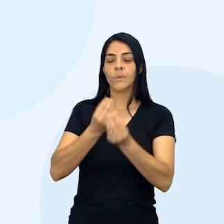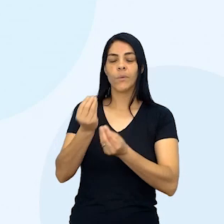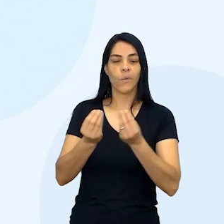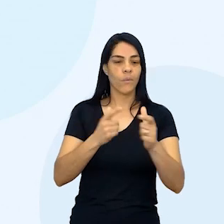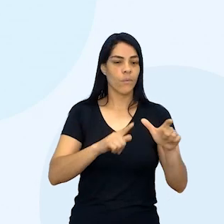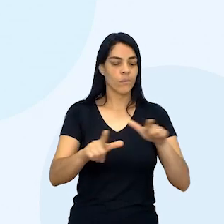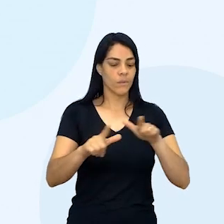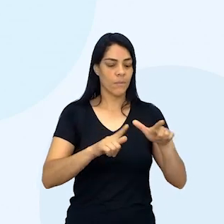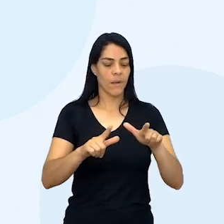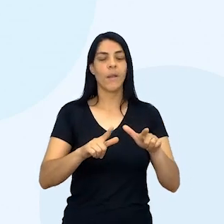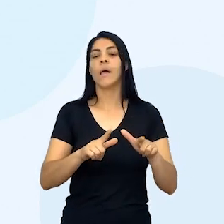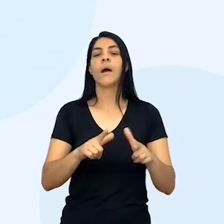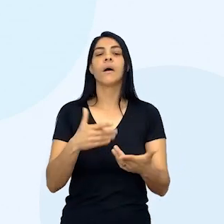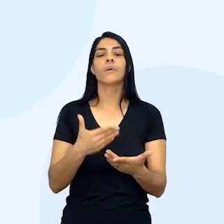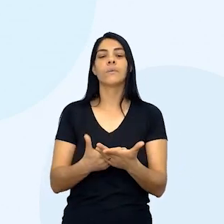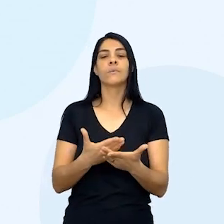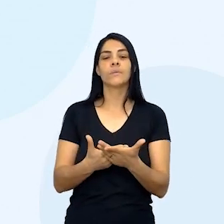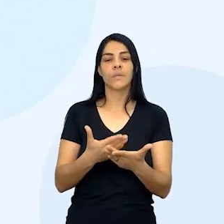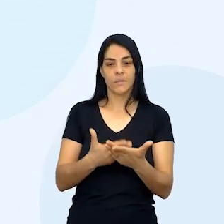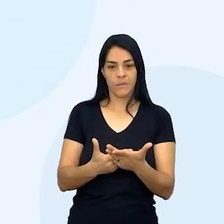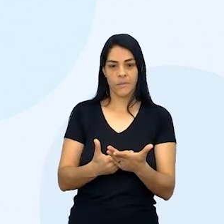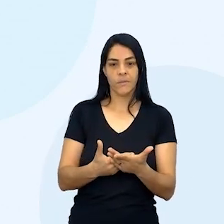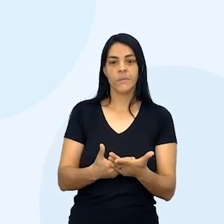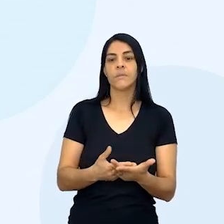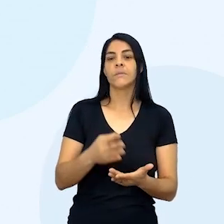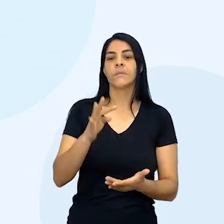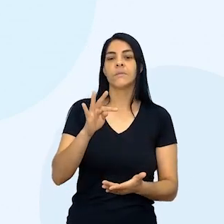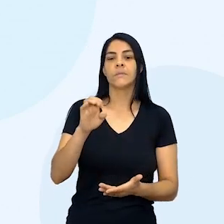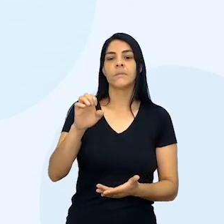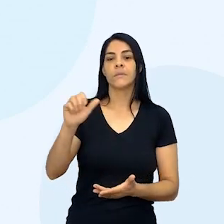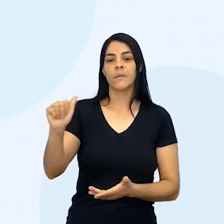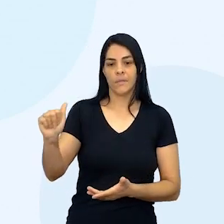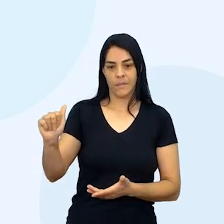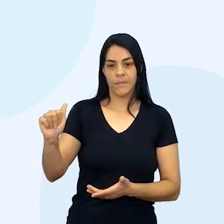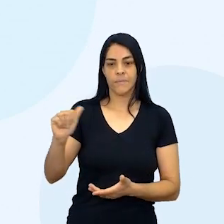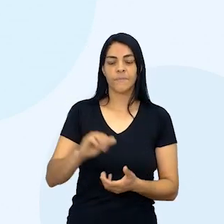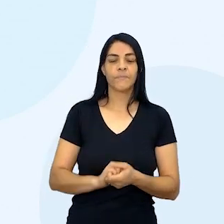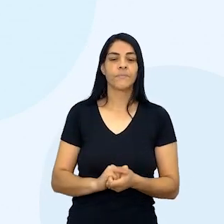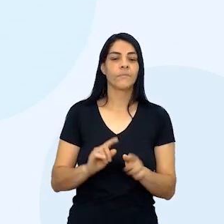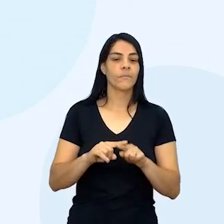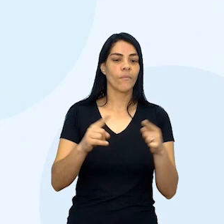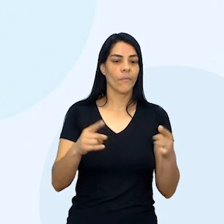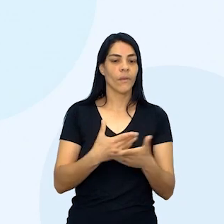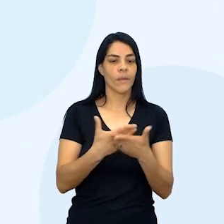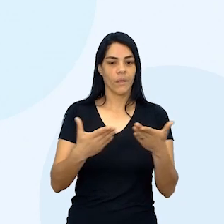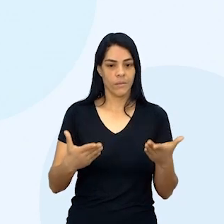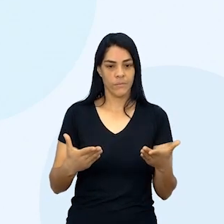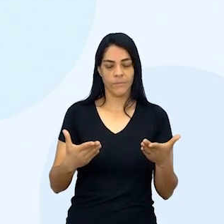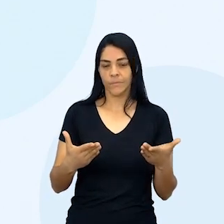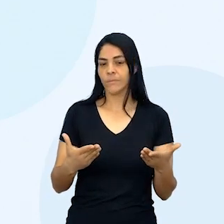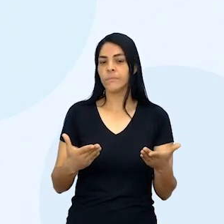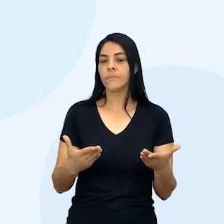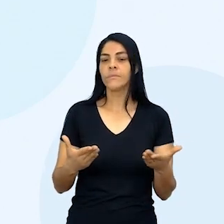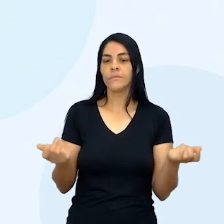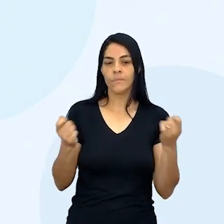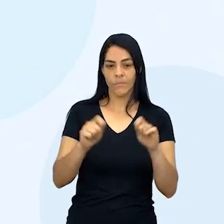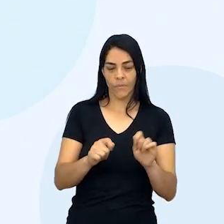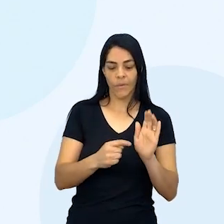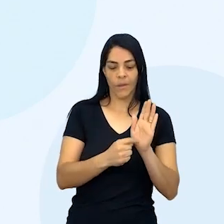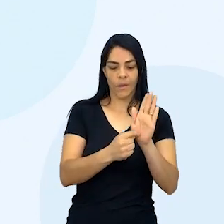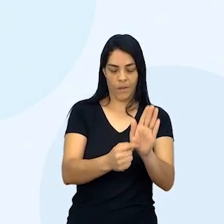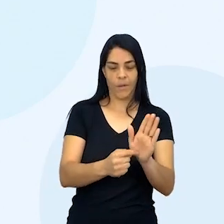os nossos meninos e meninas TEA, né? Mas a gente pode trazer para o nosso contexto, né?